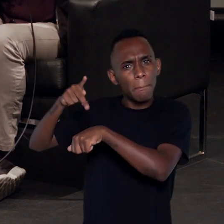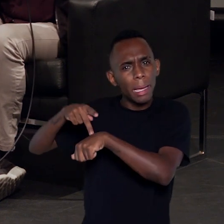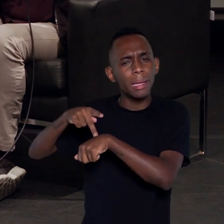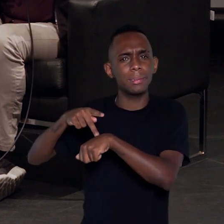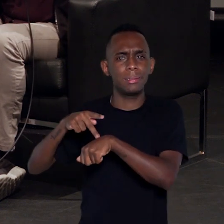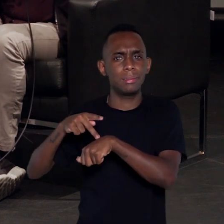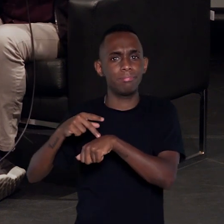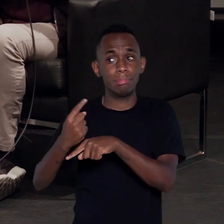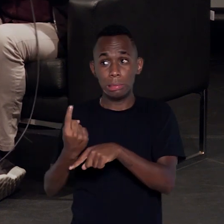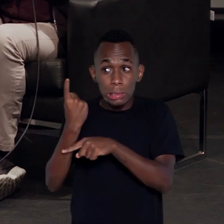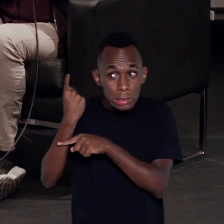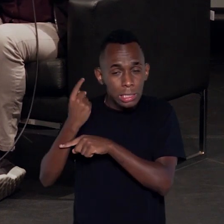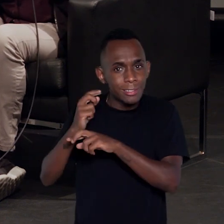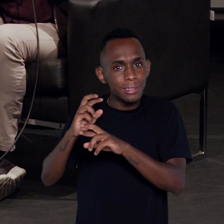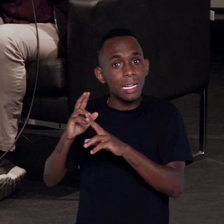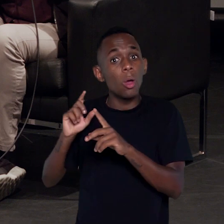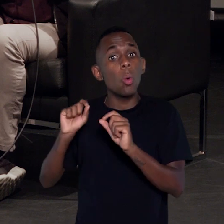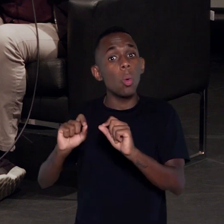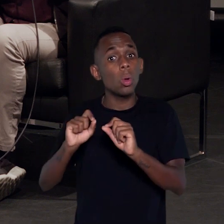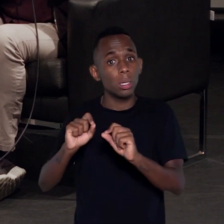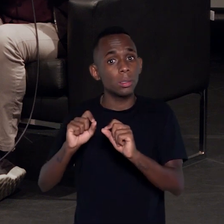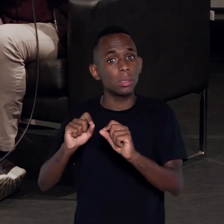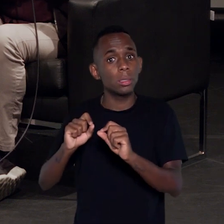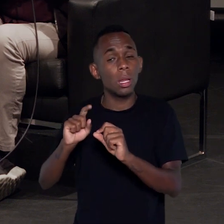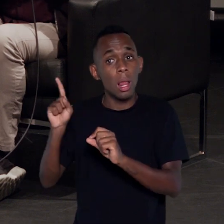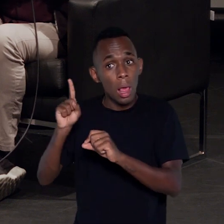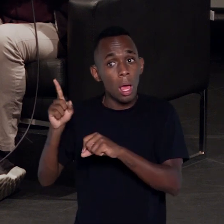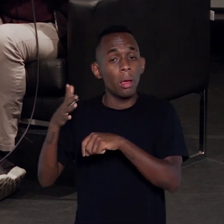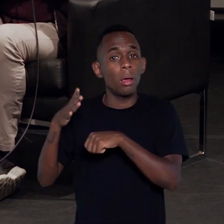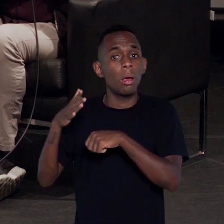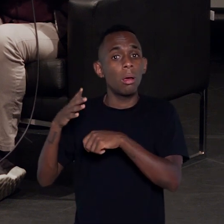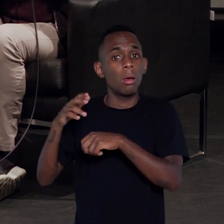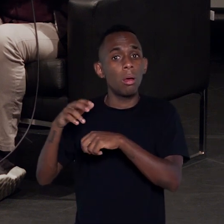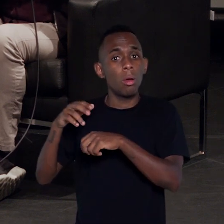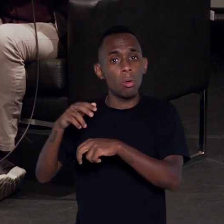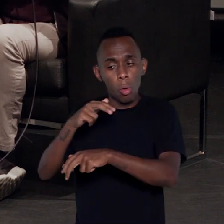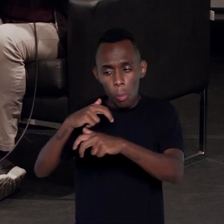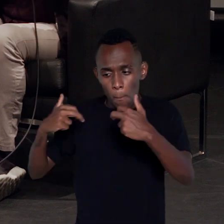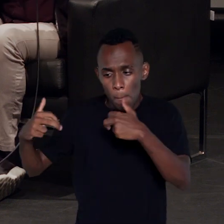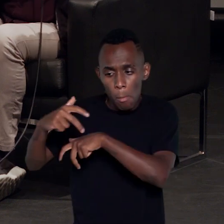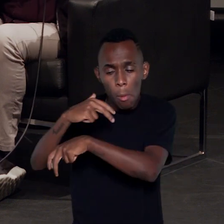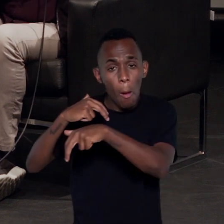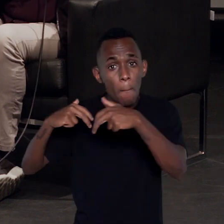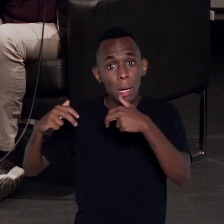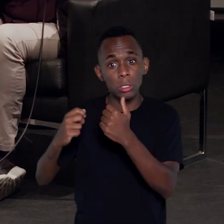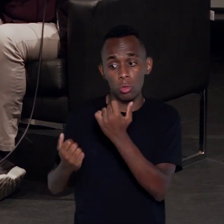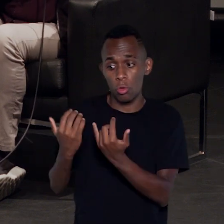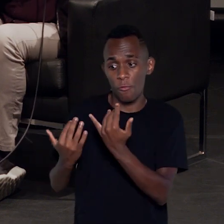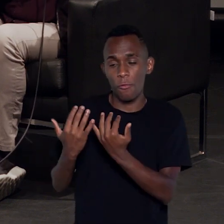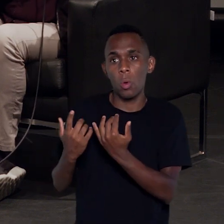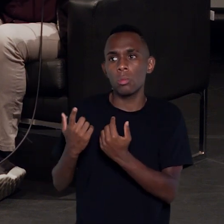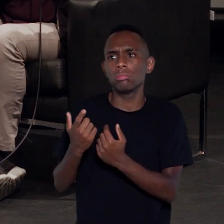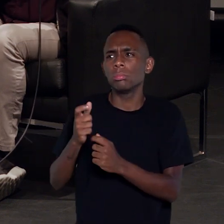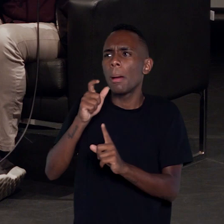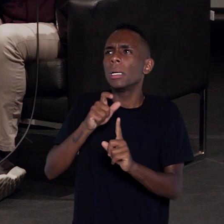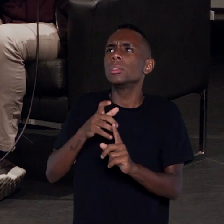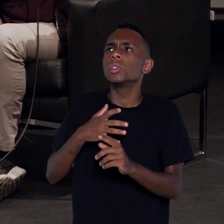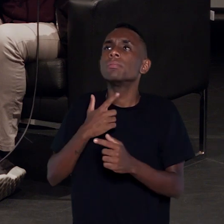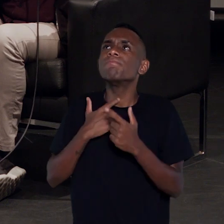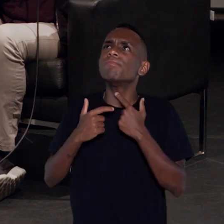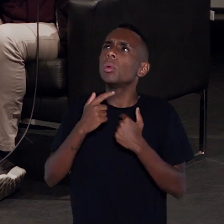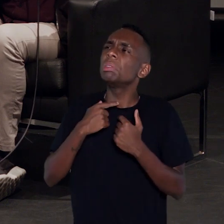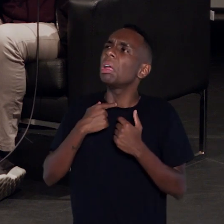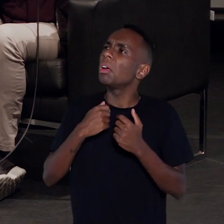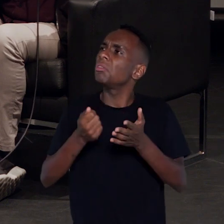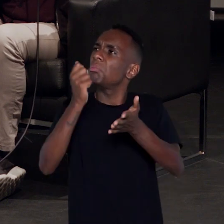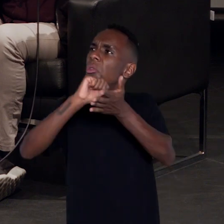Ali, o que diferencia o que se conversava nas rodas de fogo, alguém sentiu necessidade de